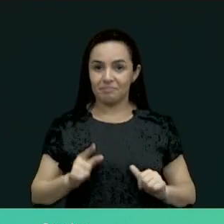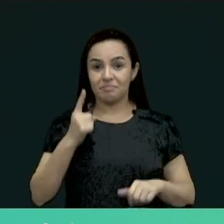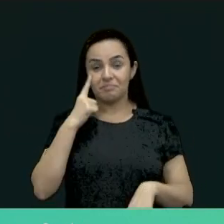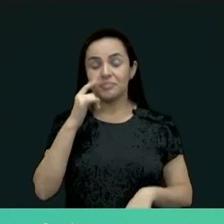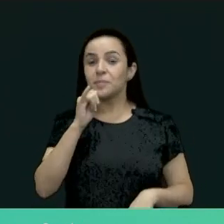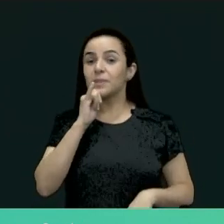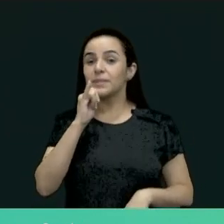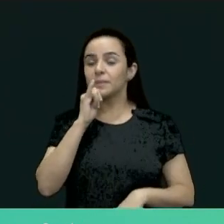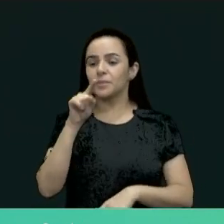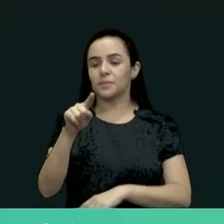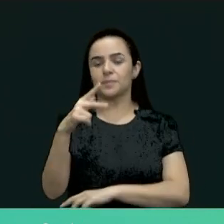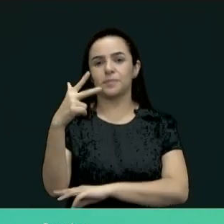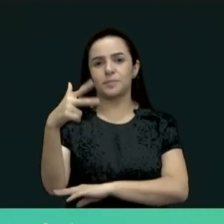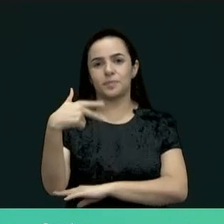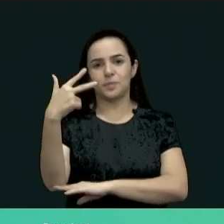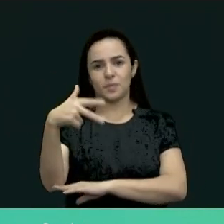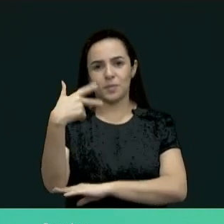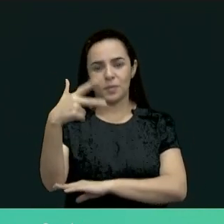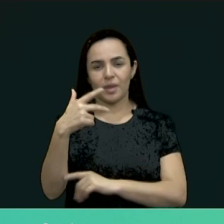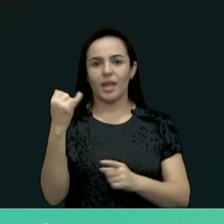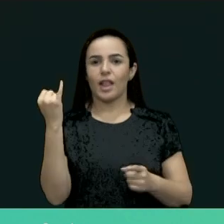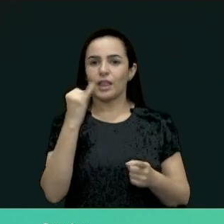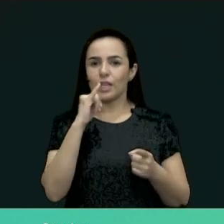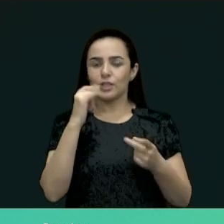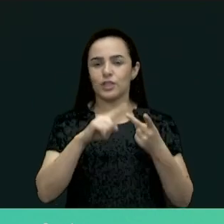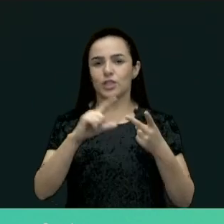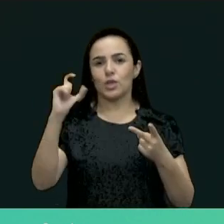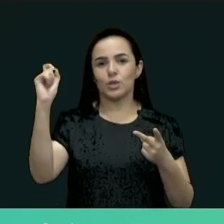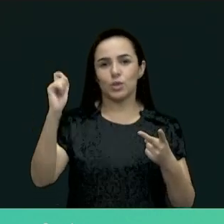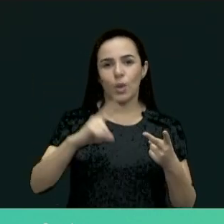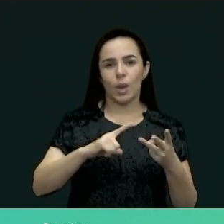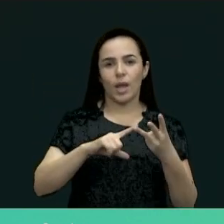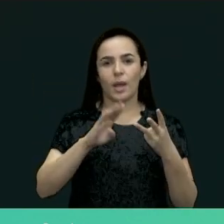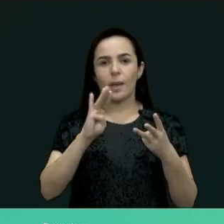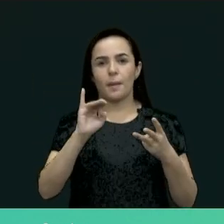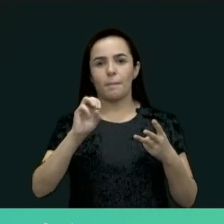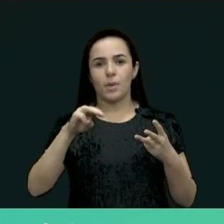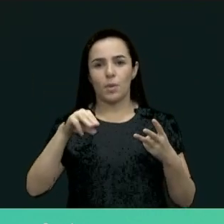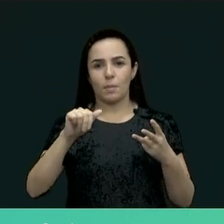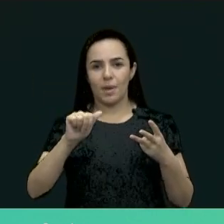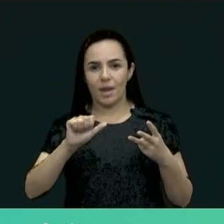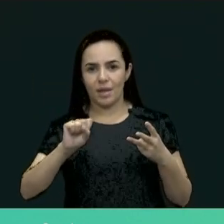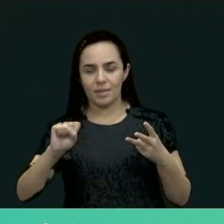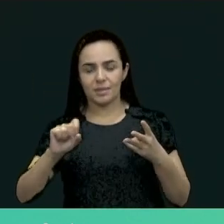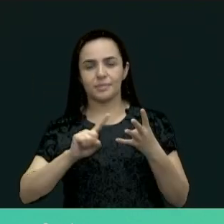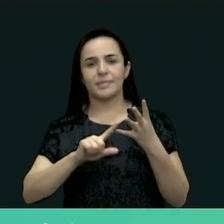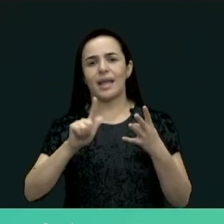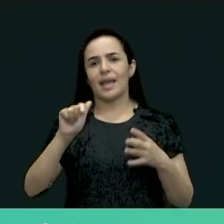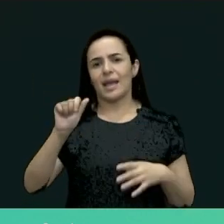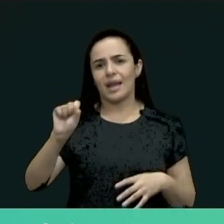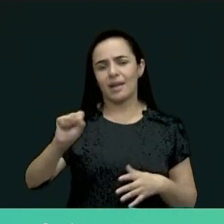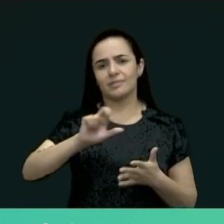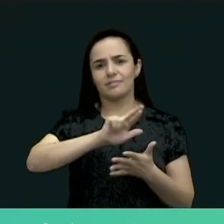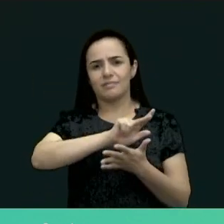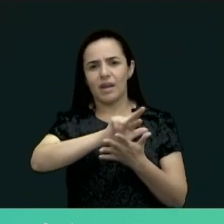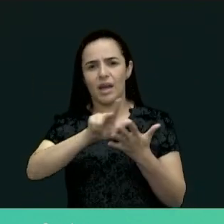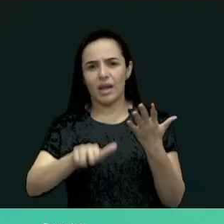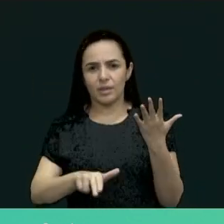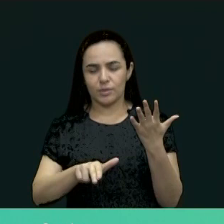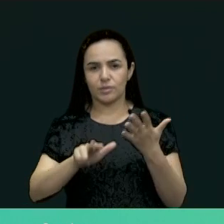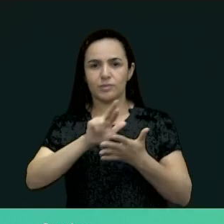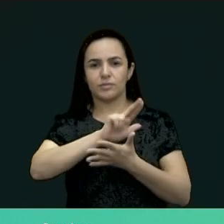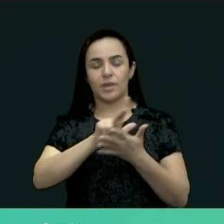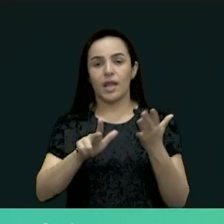é o caso da energia solar, da biomassa, do biogás e outras fontes renováveis que o